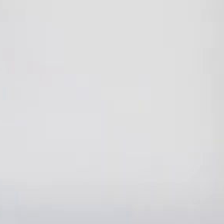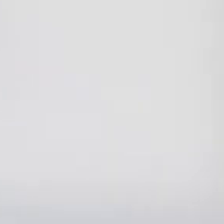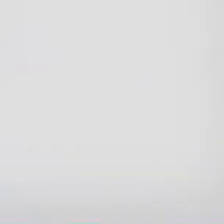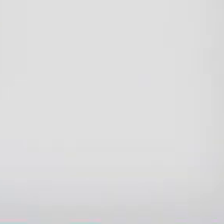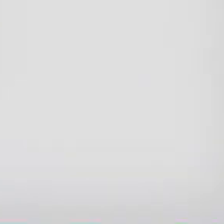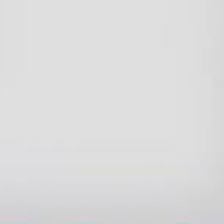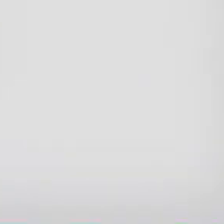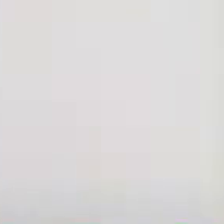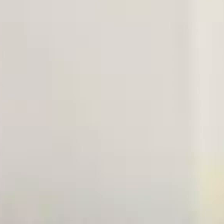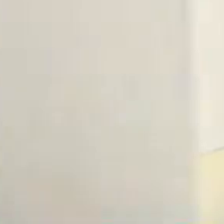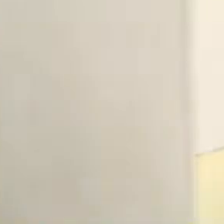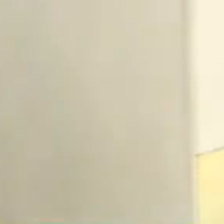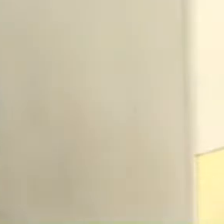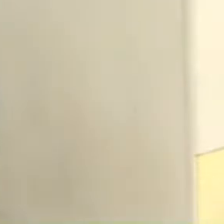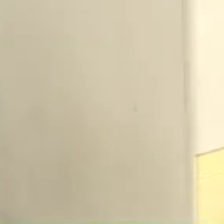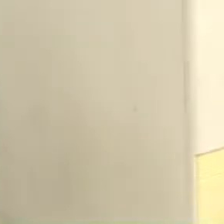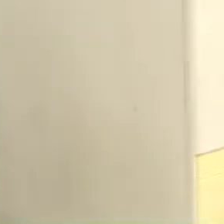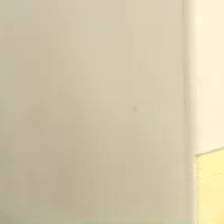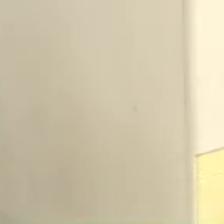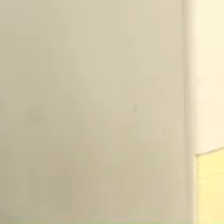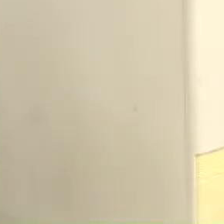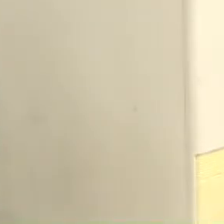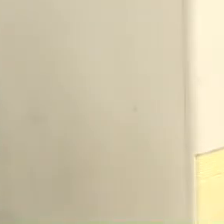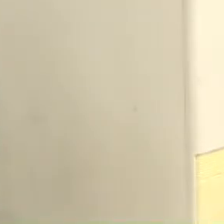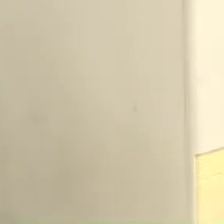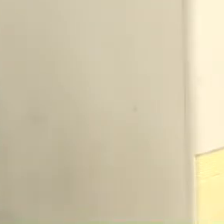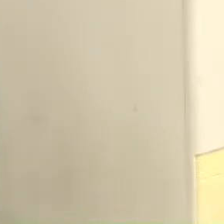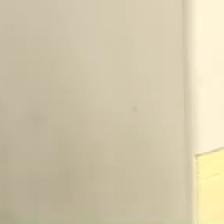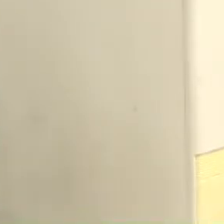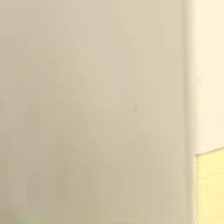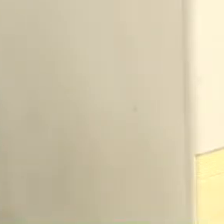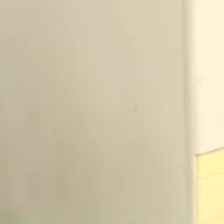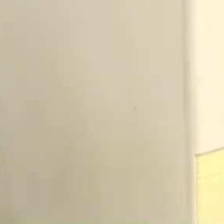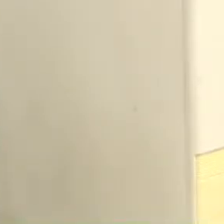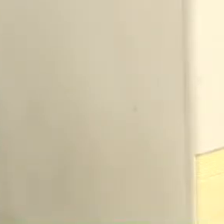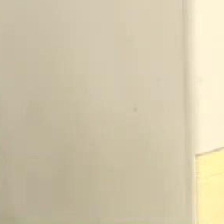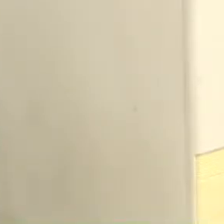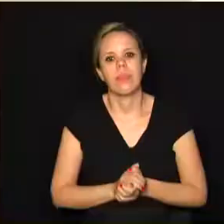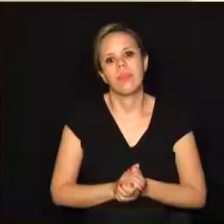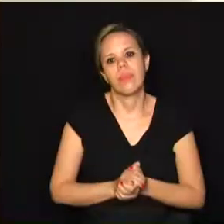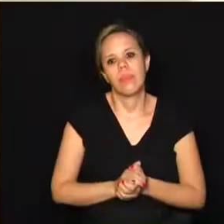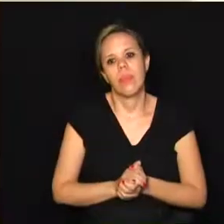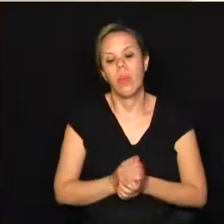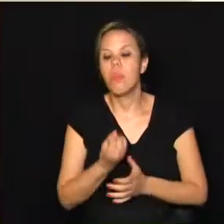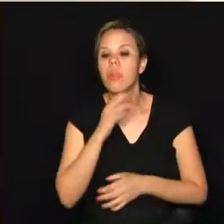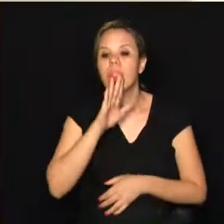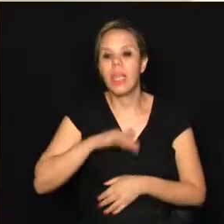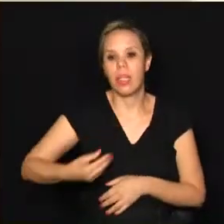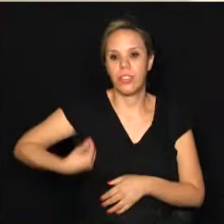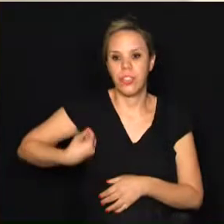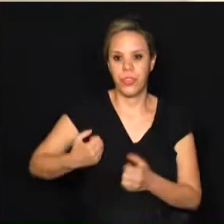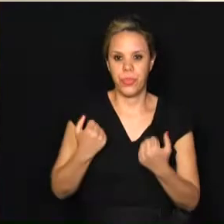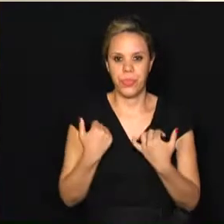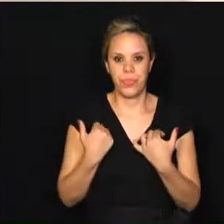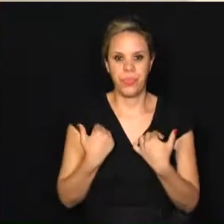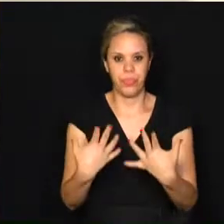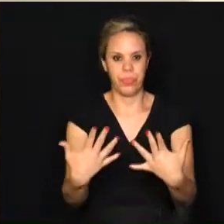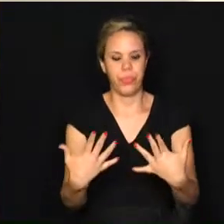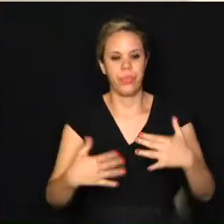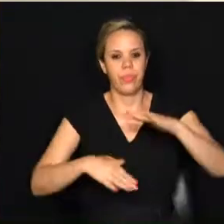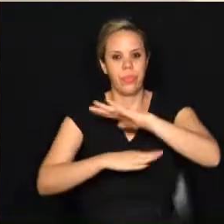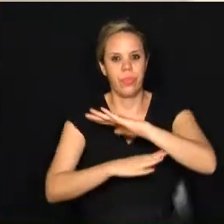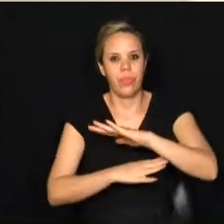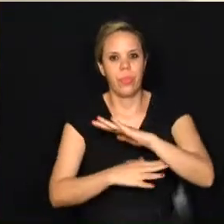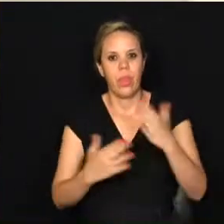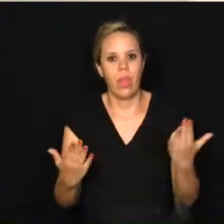TV Câmara, Campinas. Olá, boa tarde. Nós estamos ao vivo do plenário da Câmara Municipal, onde vai